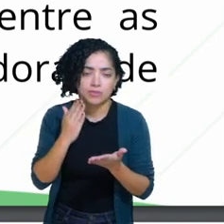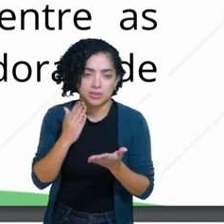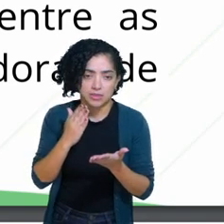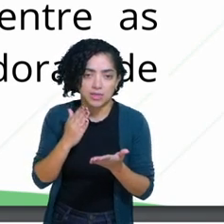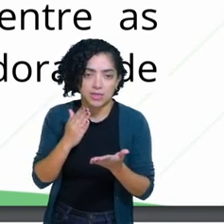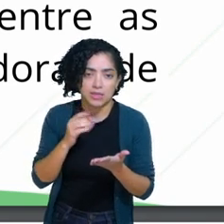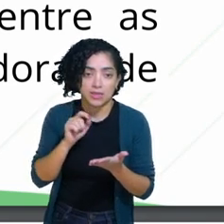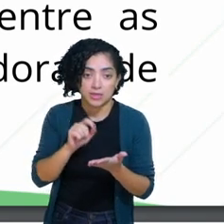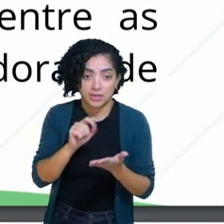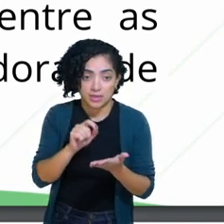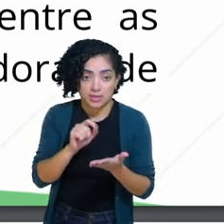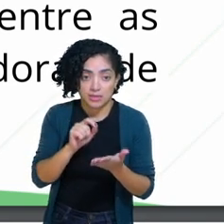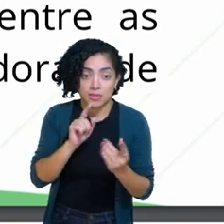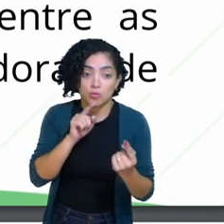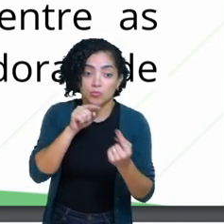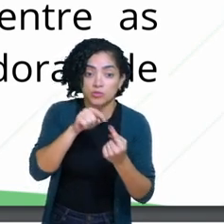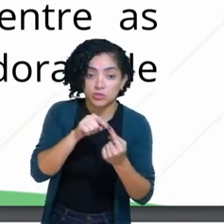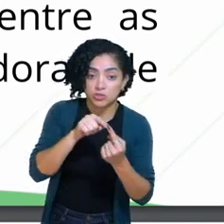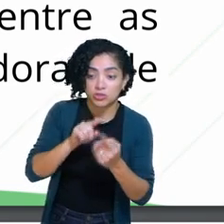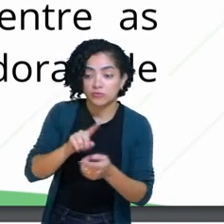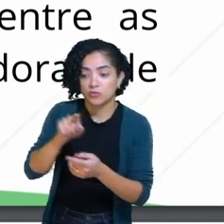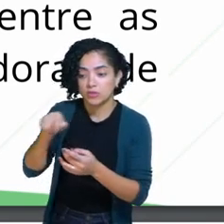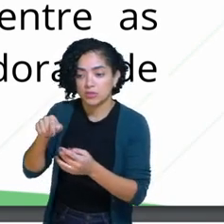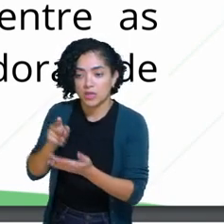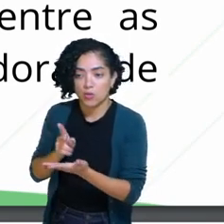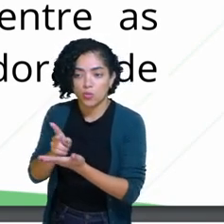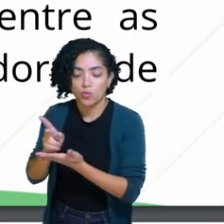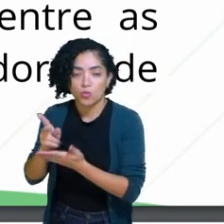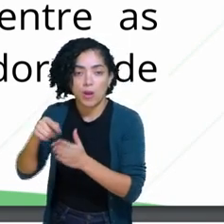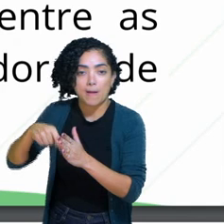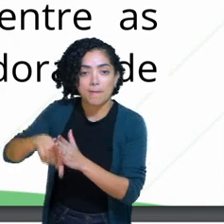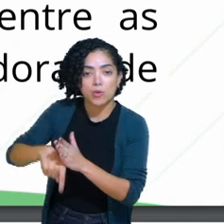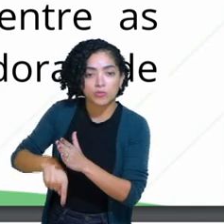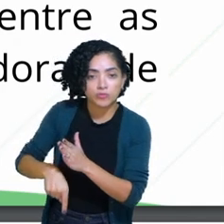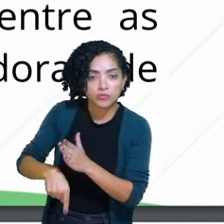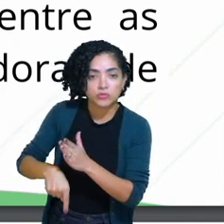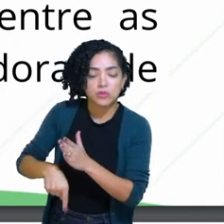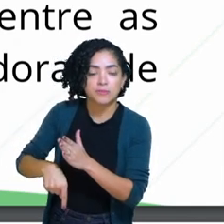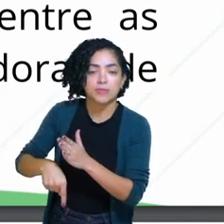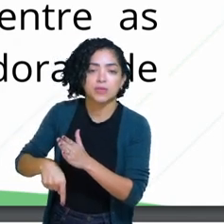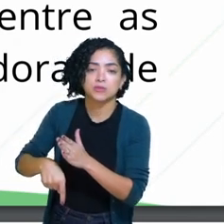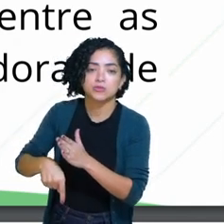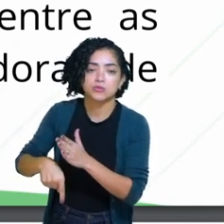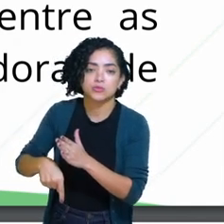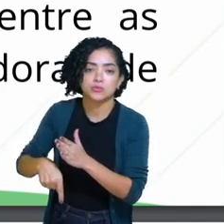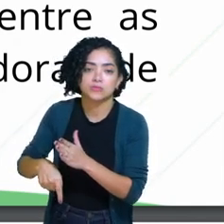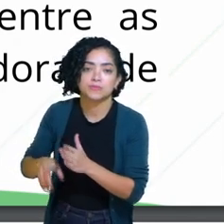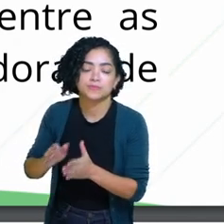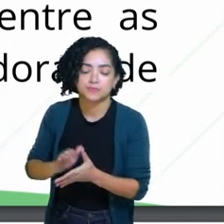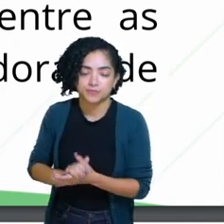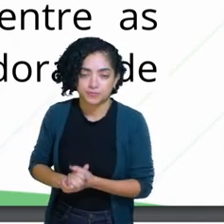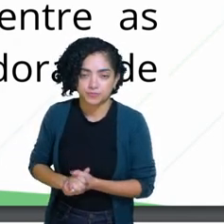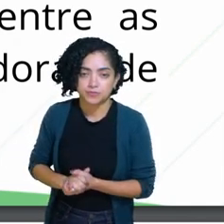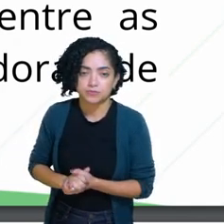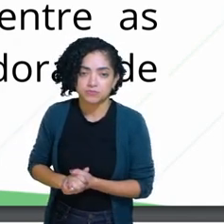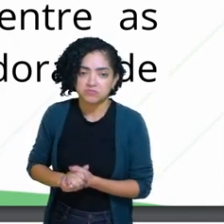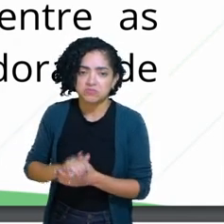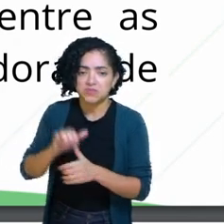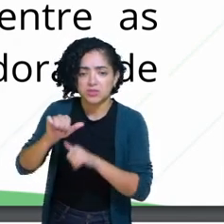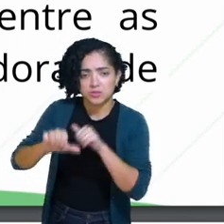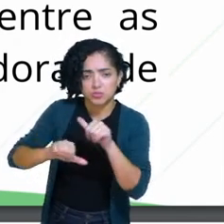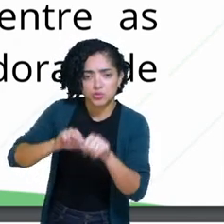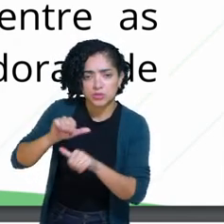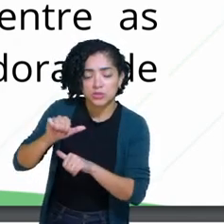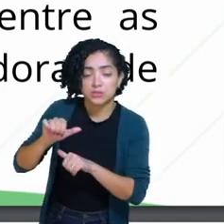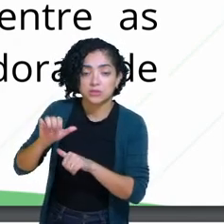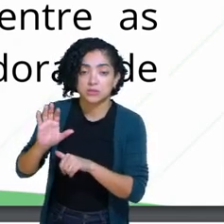um intuito e a continuidade a a continuada de aprofundamento de de de apropriação das das mudanças que acontecem